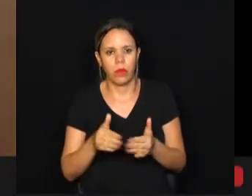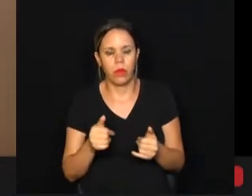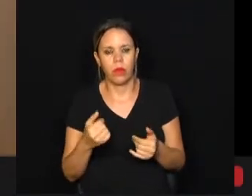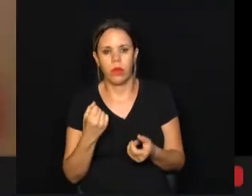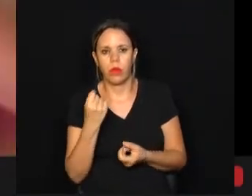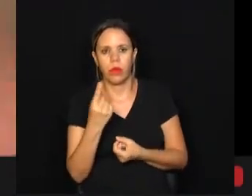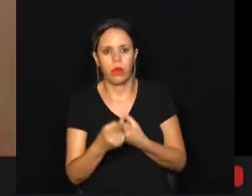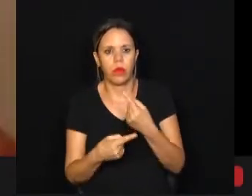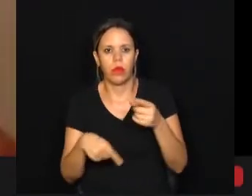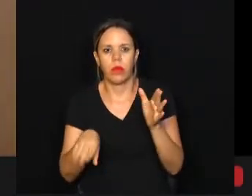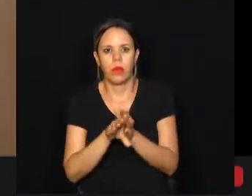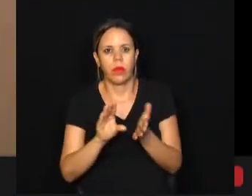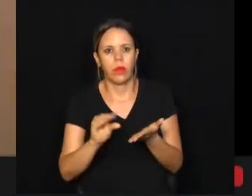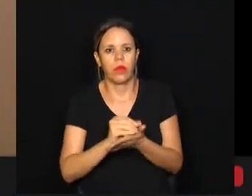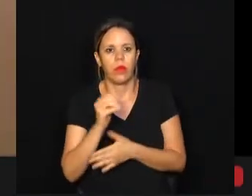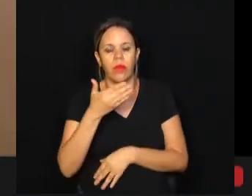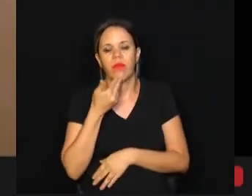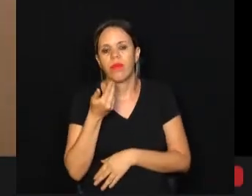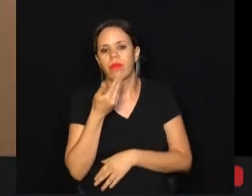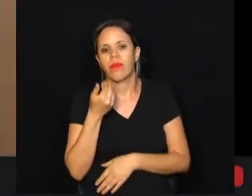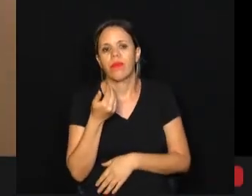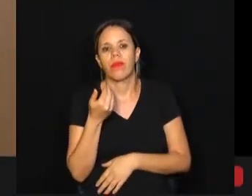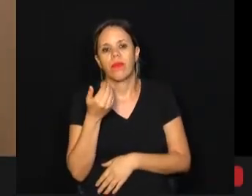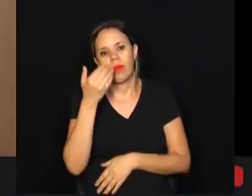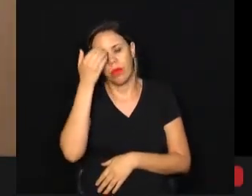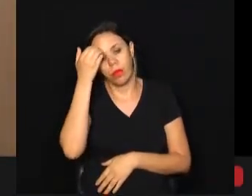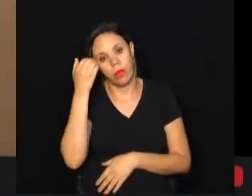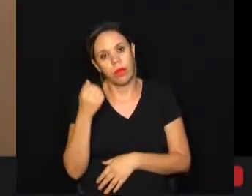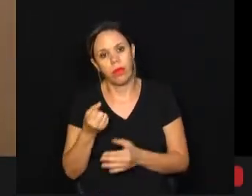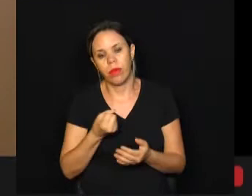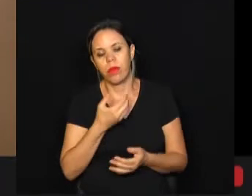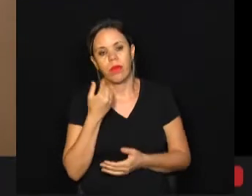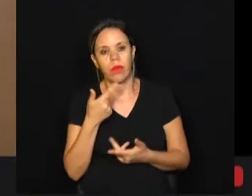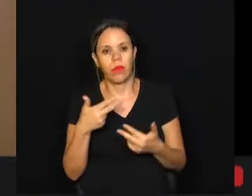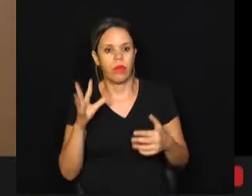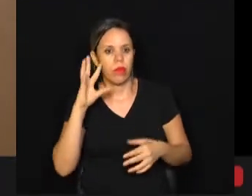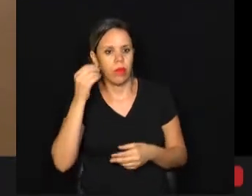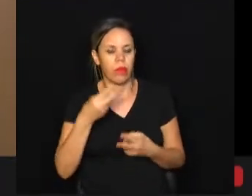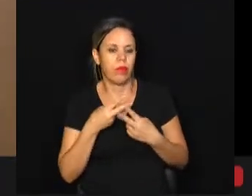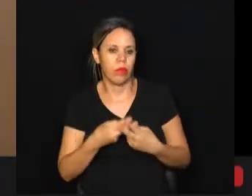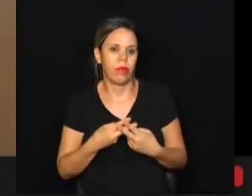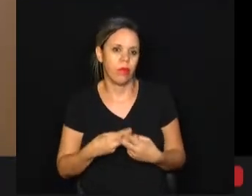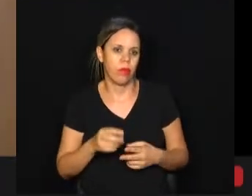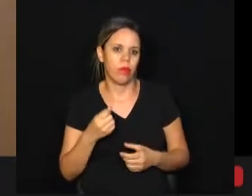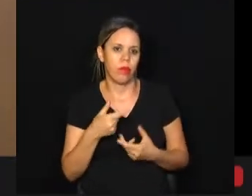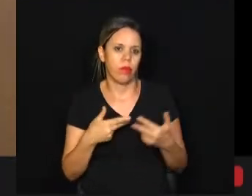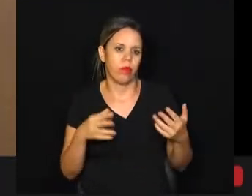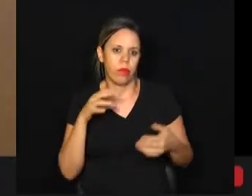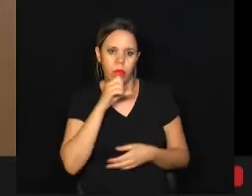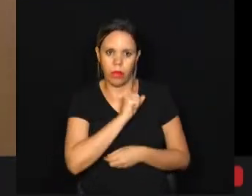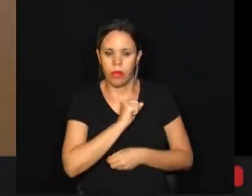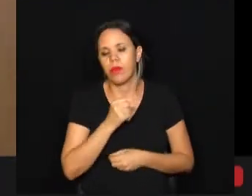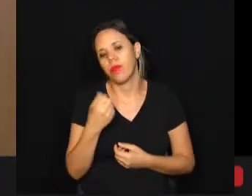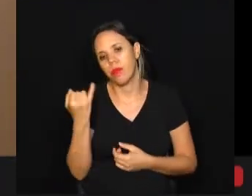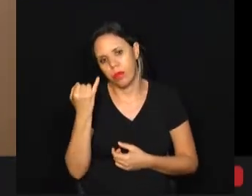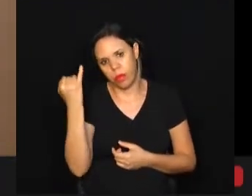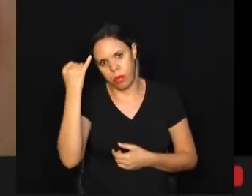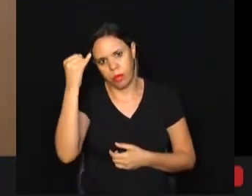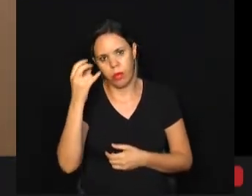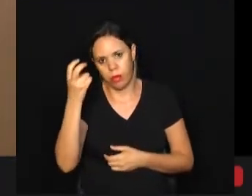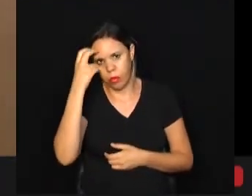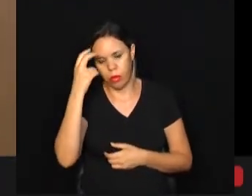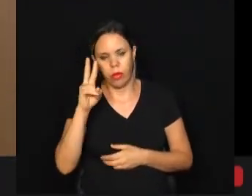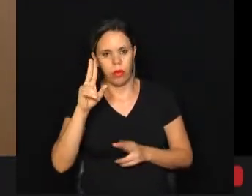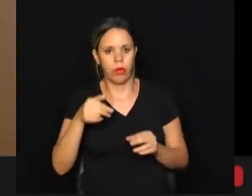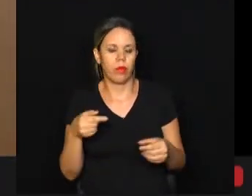Alguns vão receber muito facilmente, porque são muito facilmente compreendidos como coisas de importância. A cultura nunca cabe